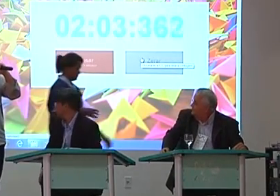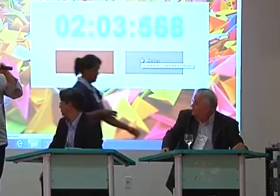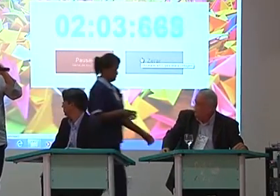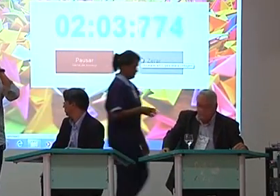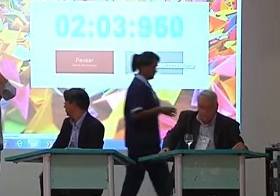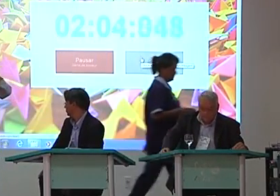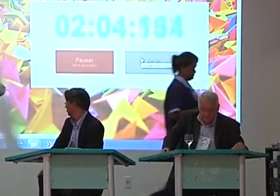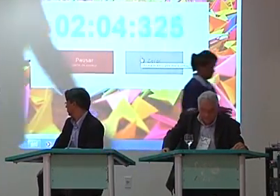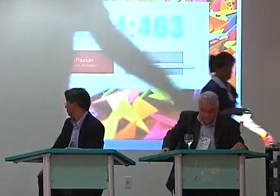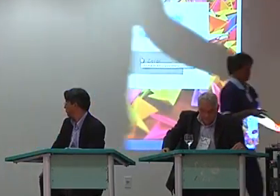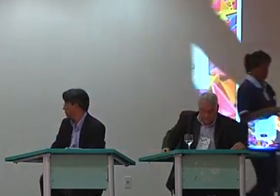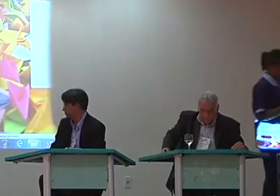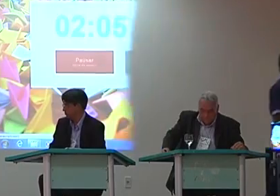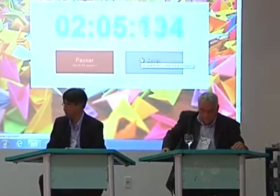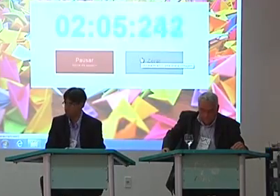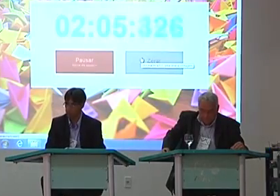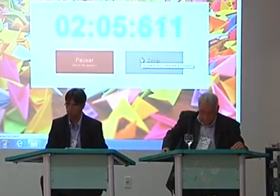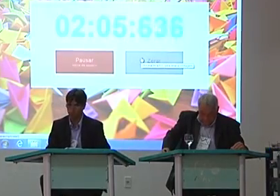passei como